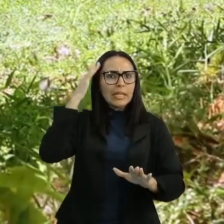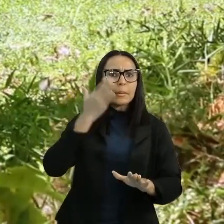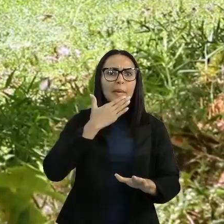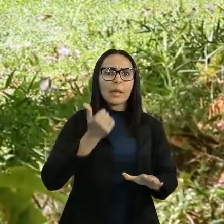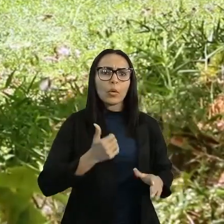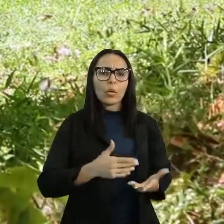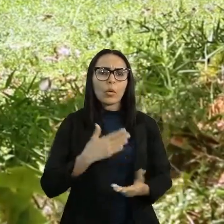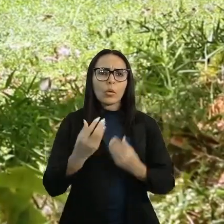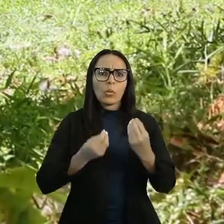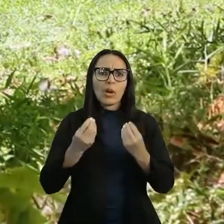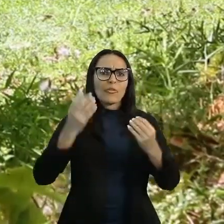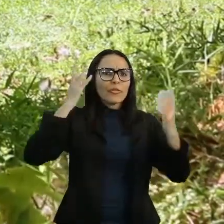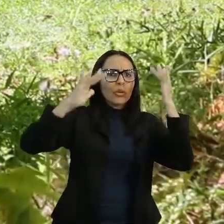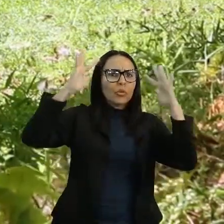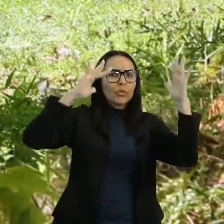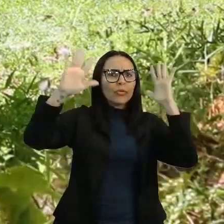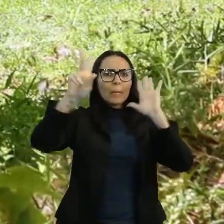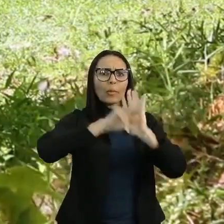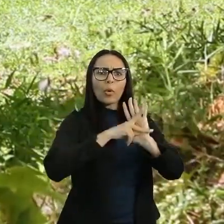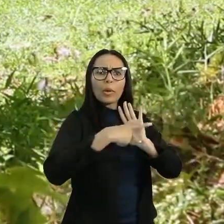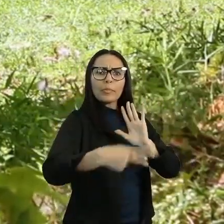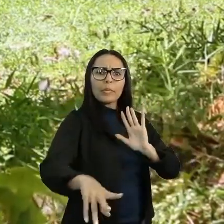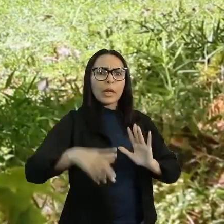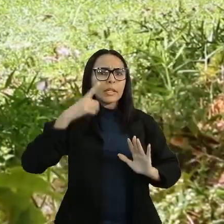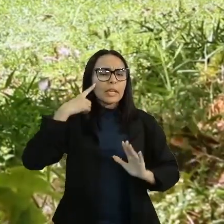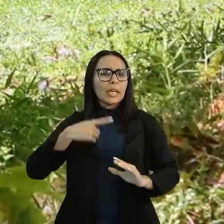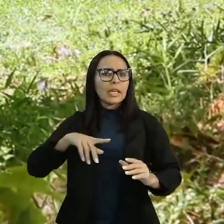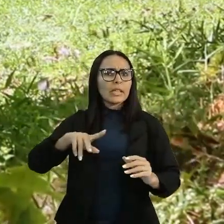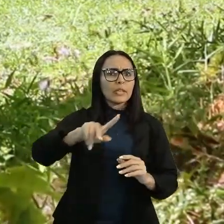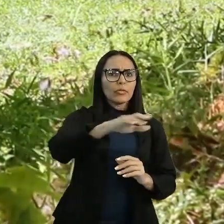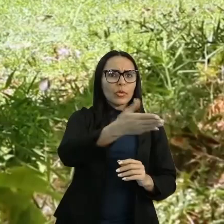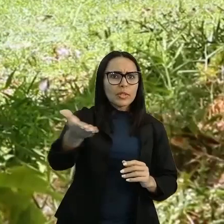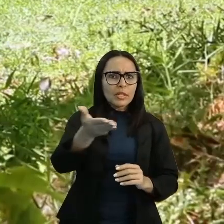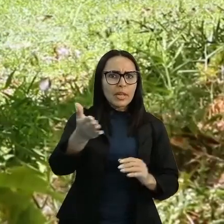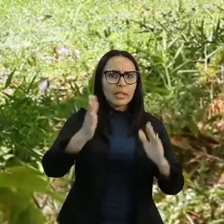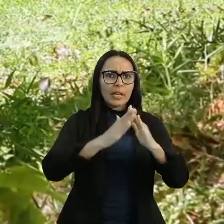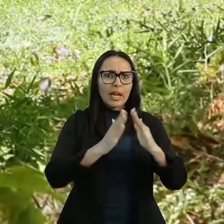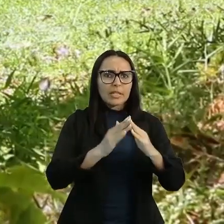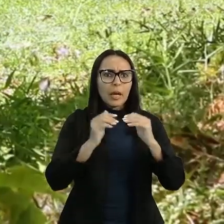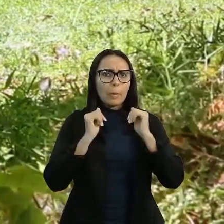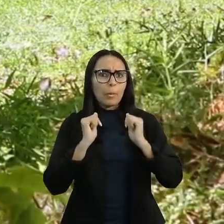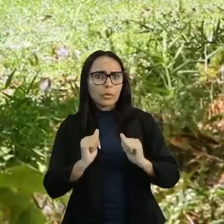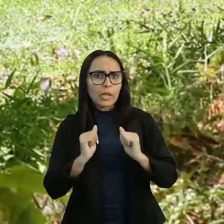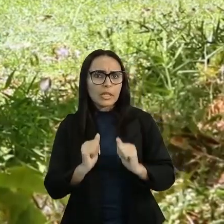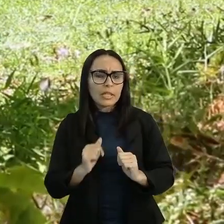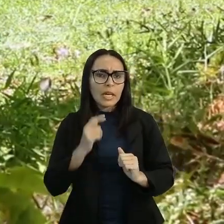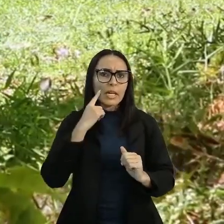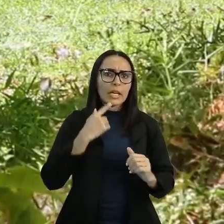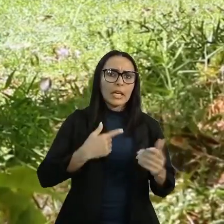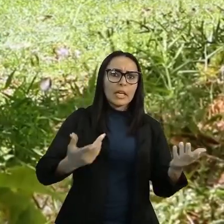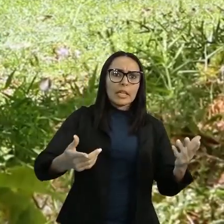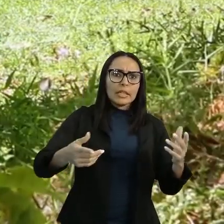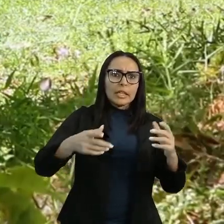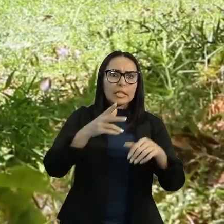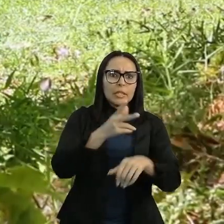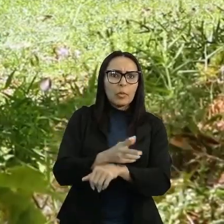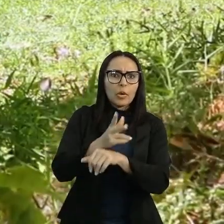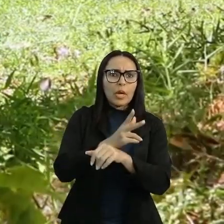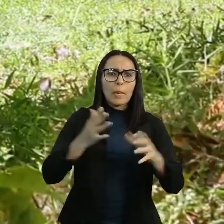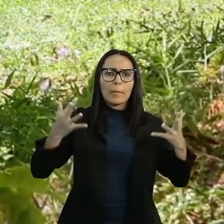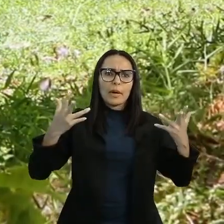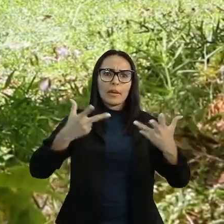caminhada, né, nesse paraíso que é esse lugar aqui, essa comunidade. Vraja, como é o nome dela, Guru? Ecovila Vraja